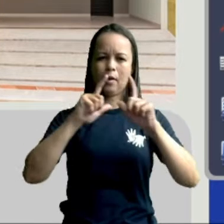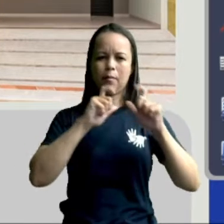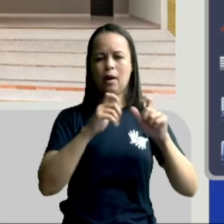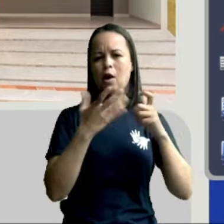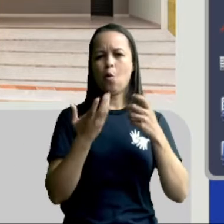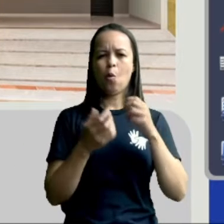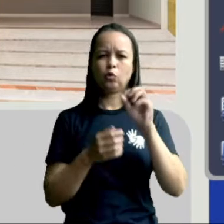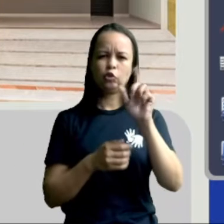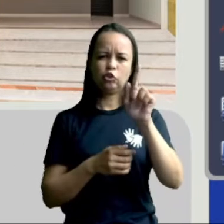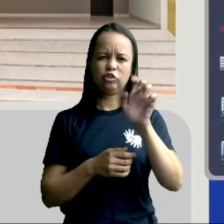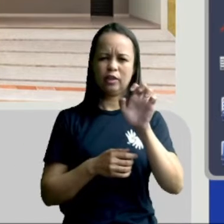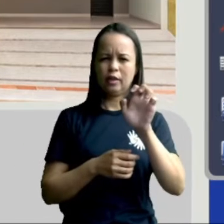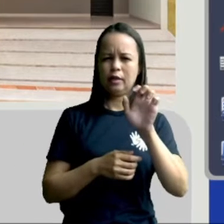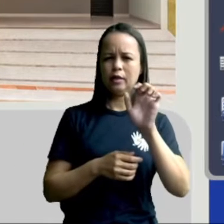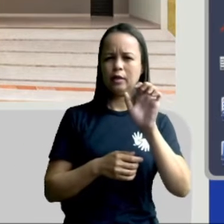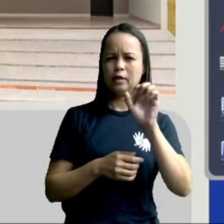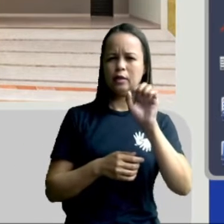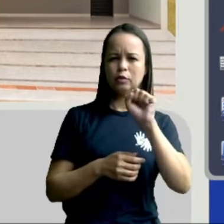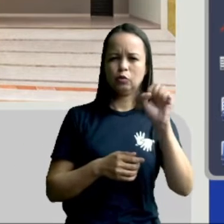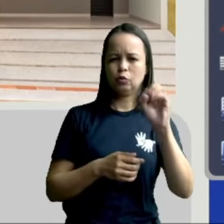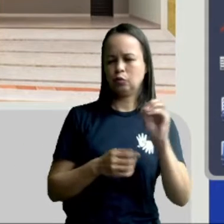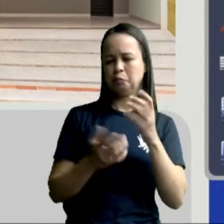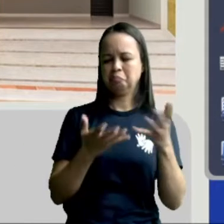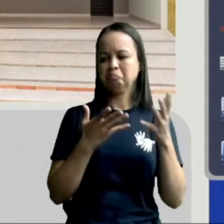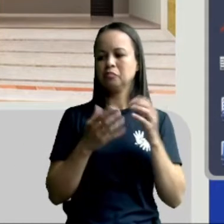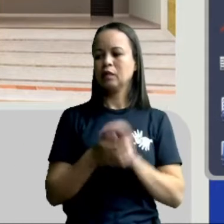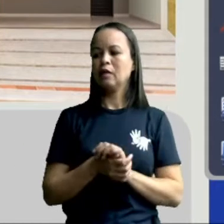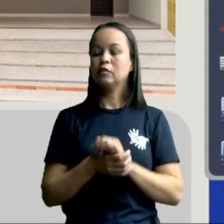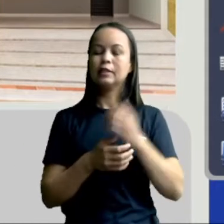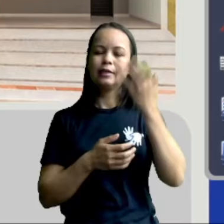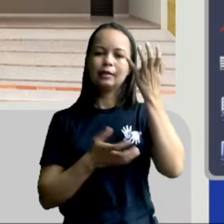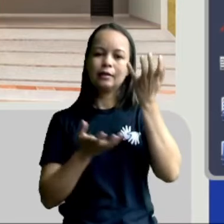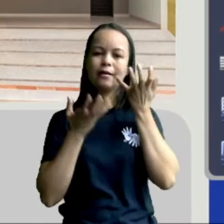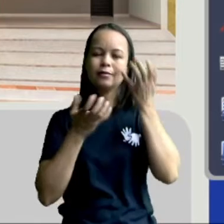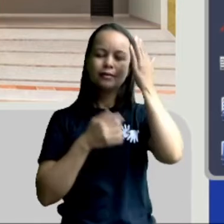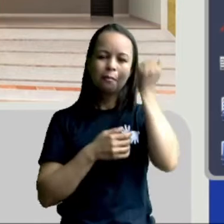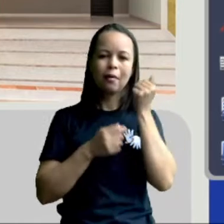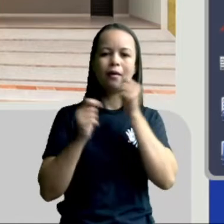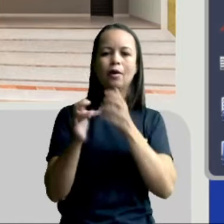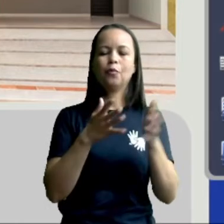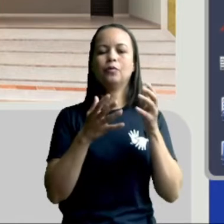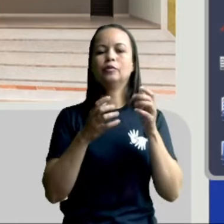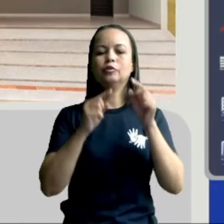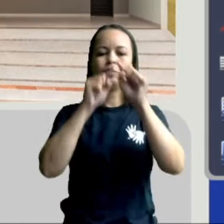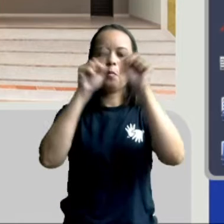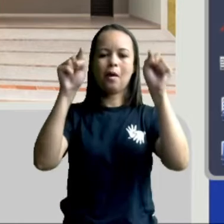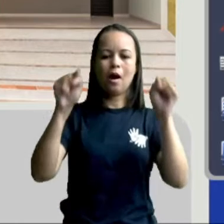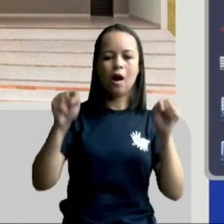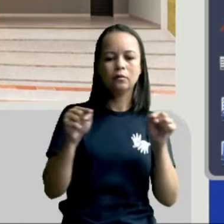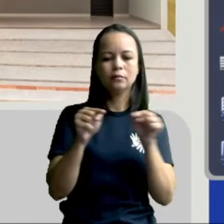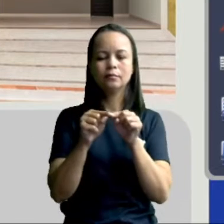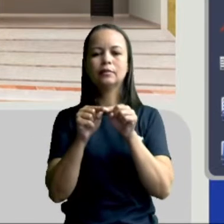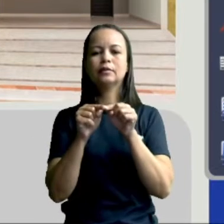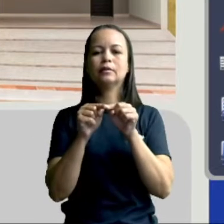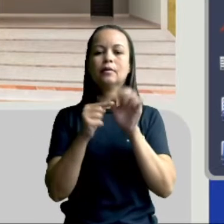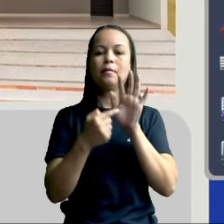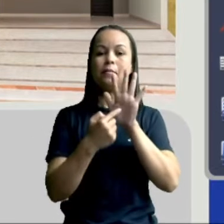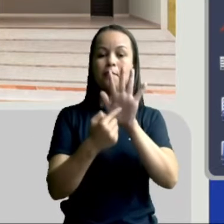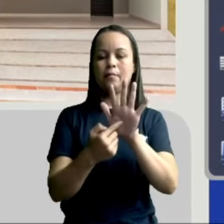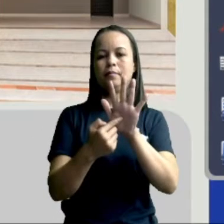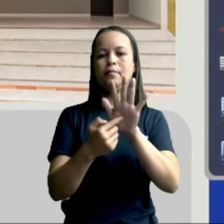gesso, enfim. Você, de repente, quer saber o espaço que tem aqui nessa parede para